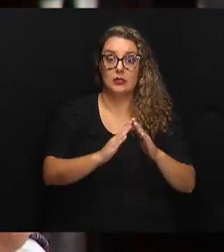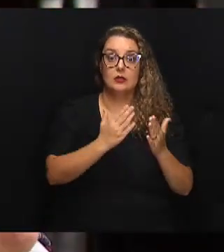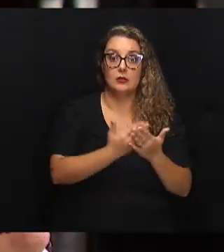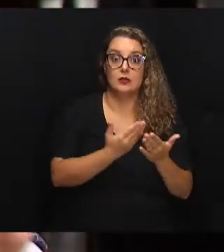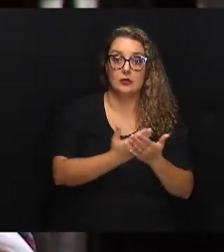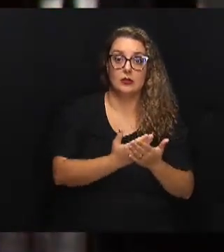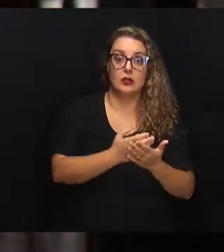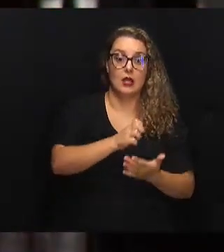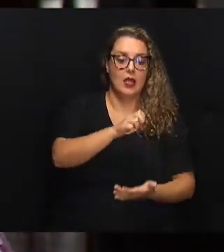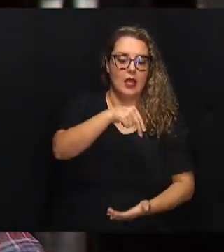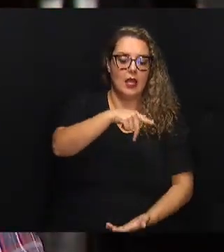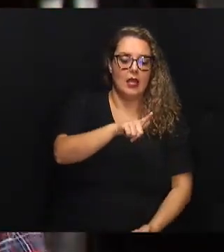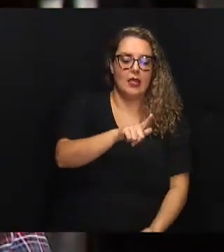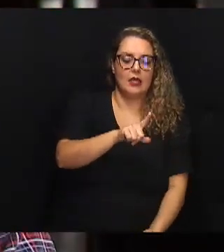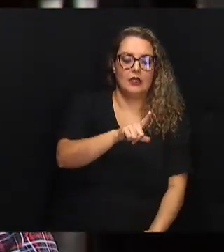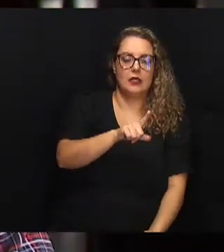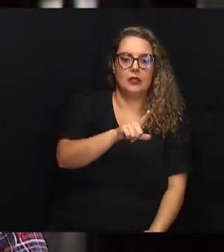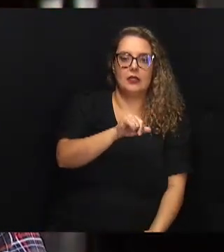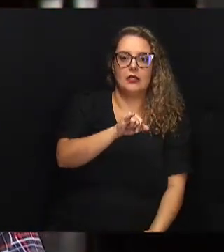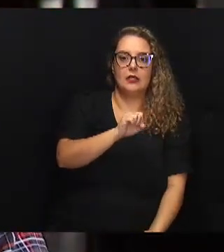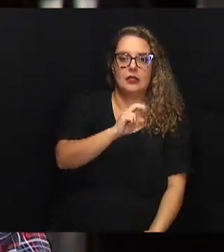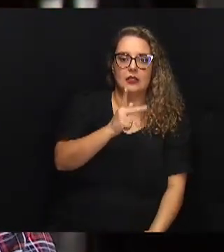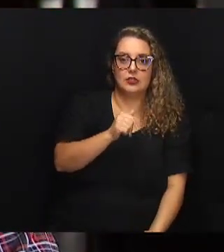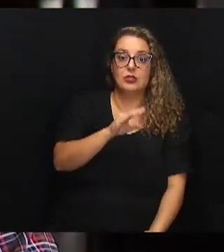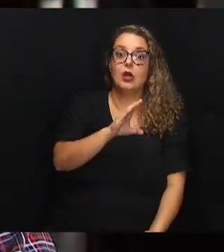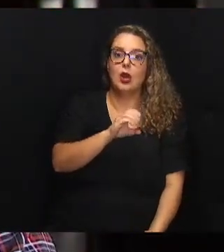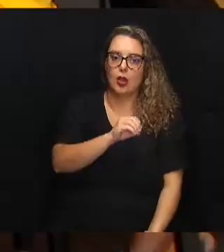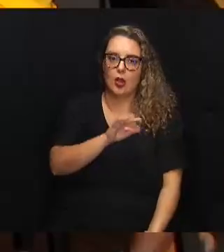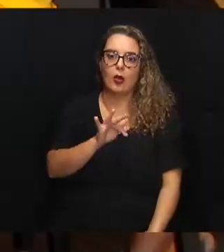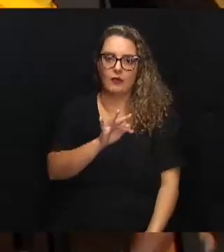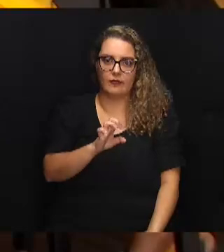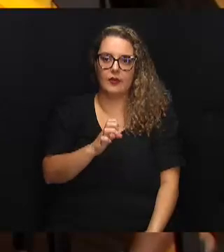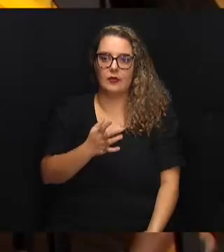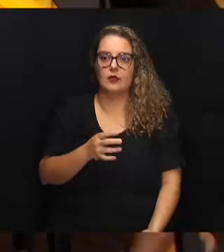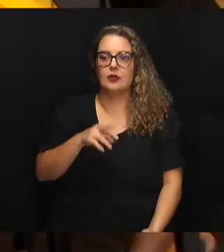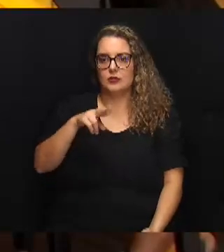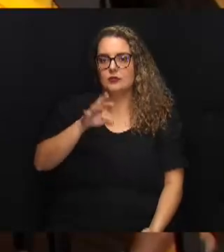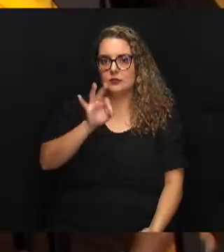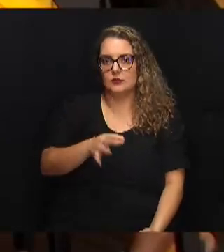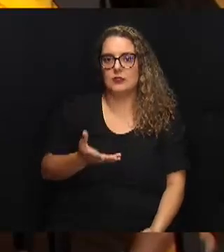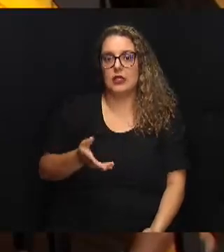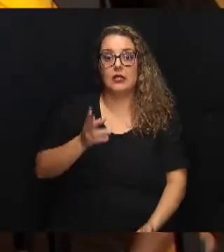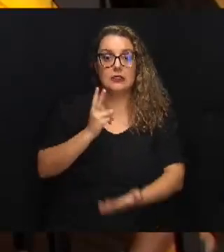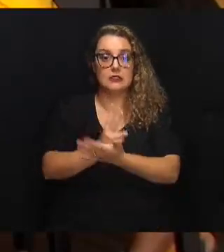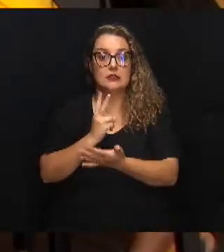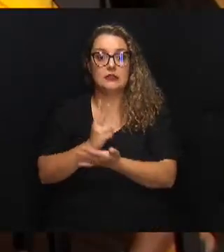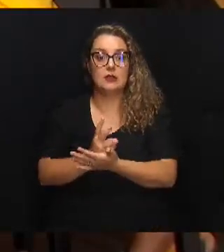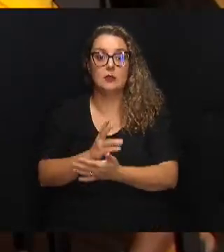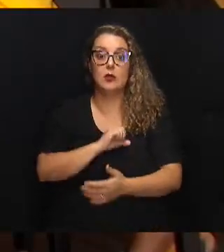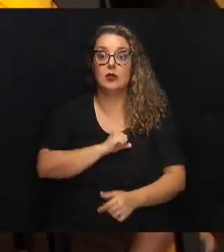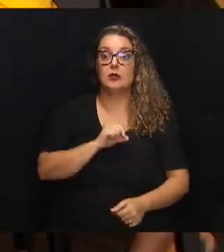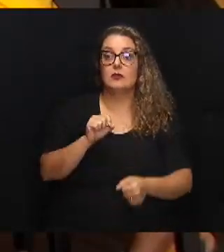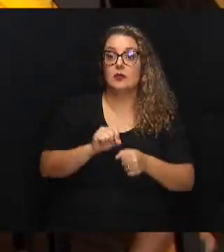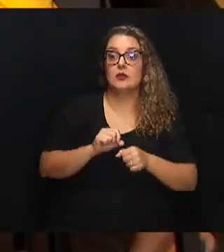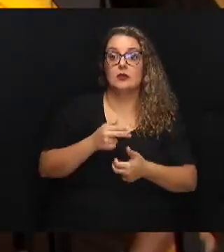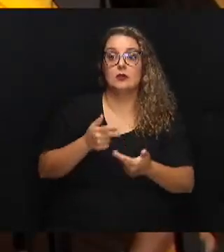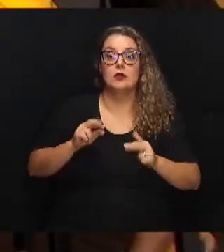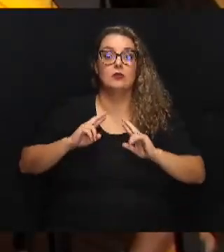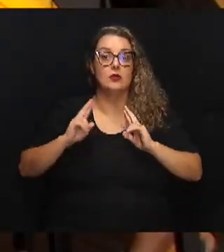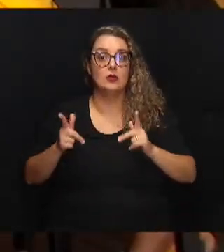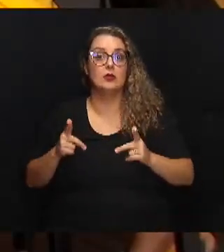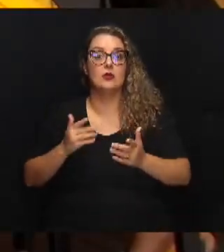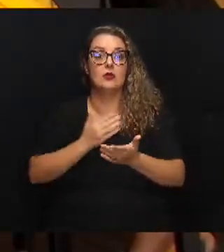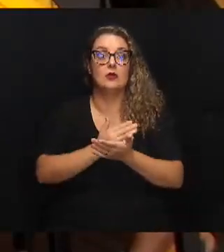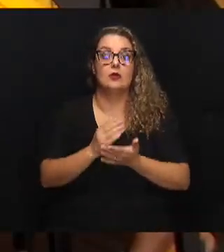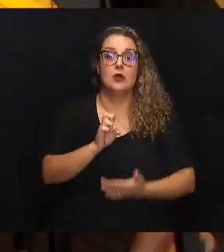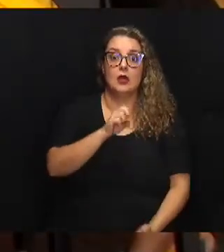English Coffee, traz o nome de café, então justamente por isso. Sempre gostei de fazer algo diferente. Começa pela English